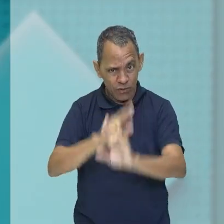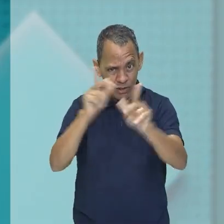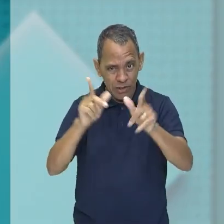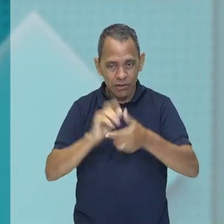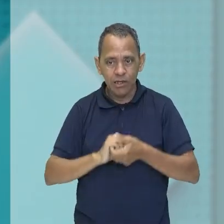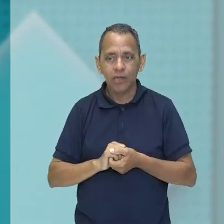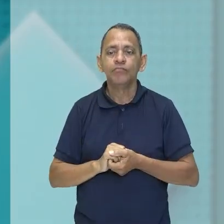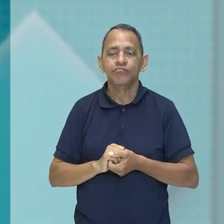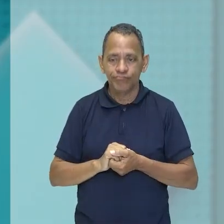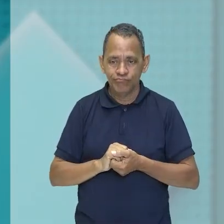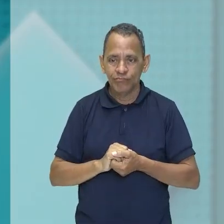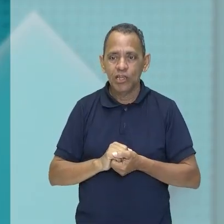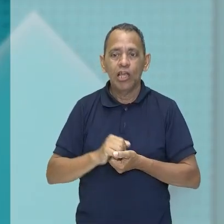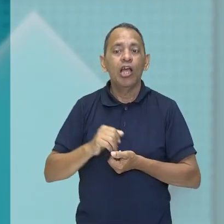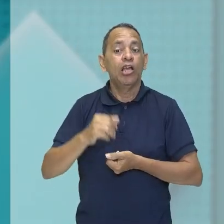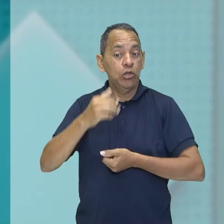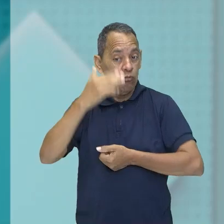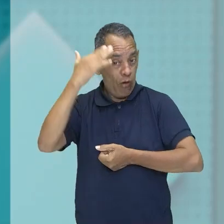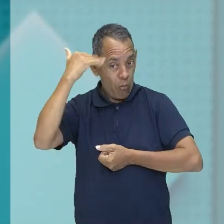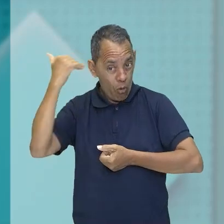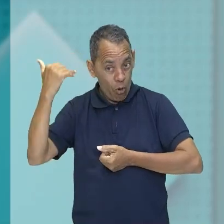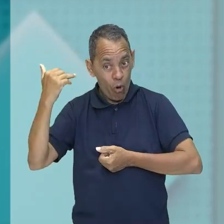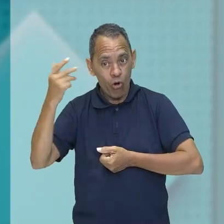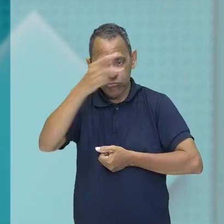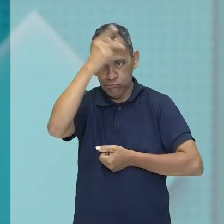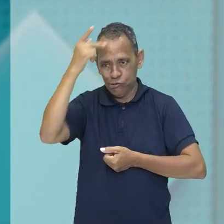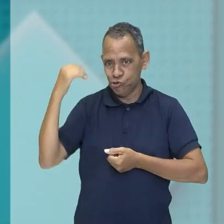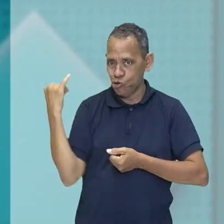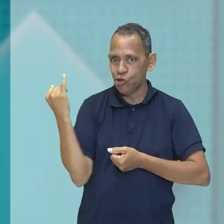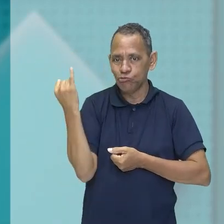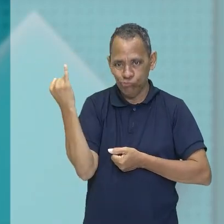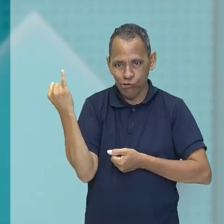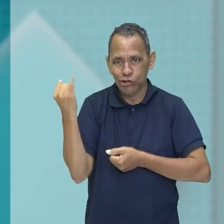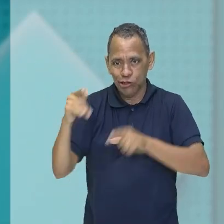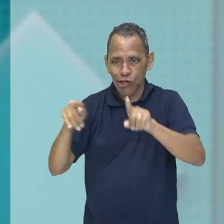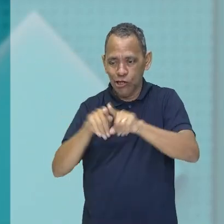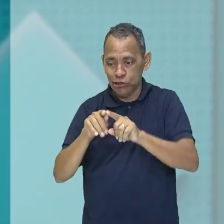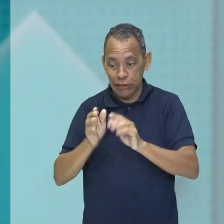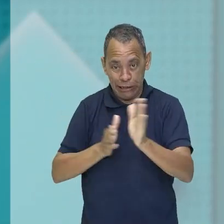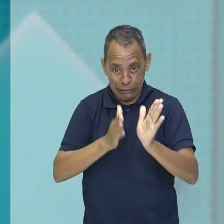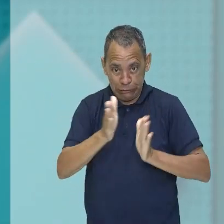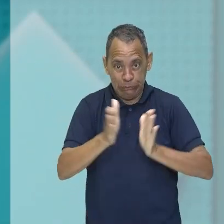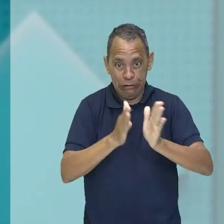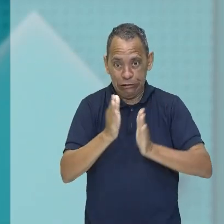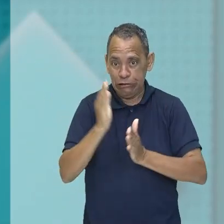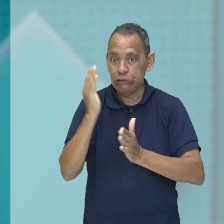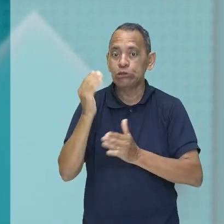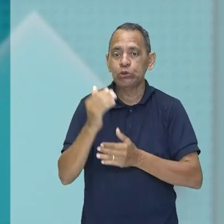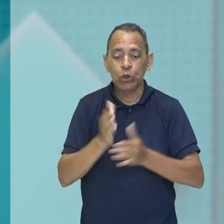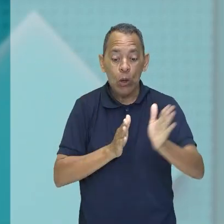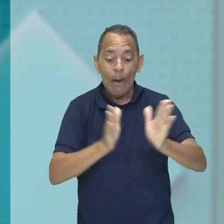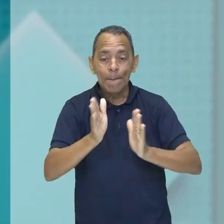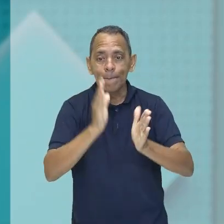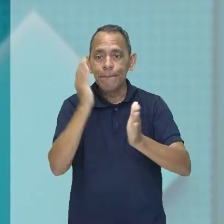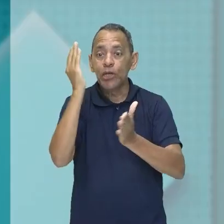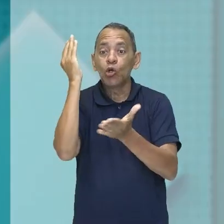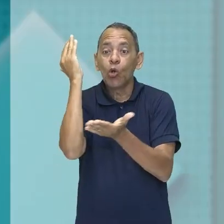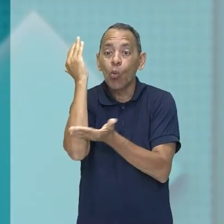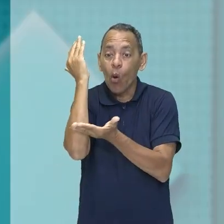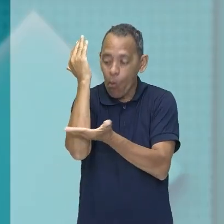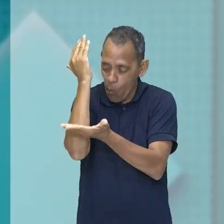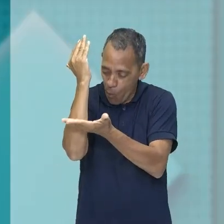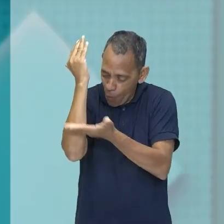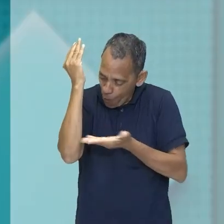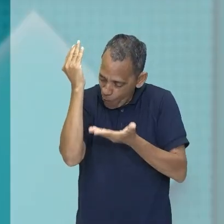país trópico, em Bela Época, havia uma riqueza muito grande aqui. Então, vivia